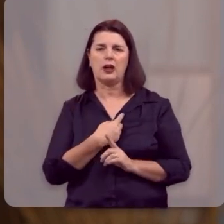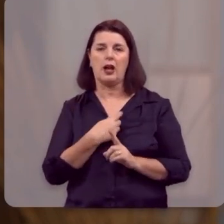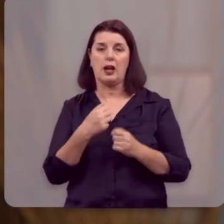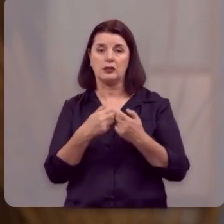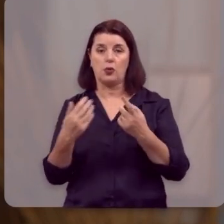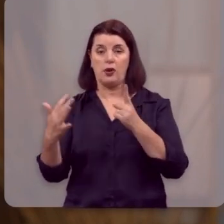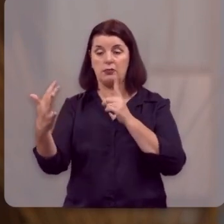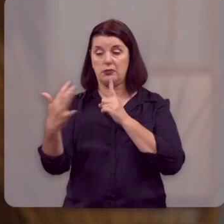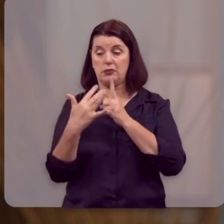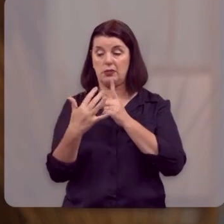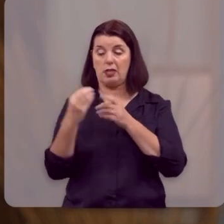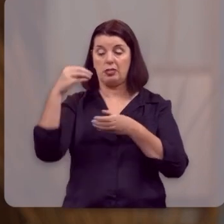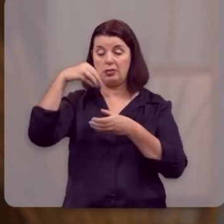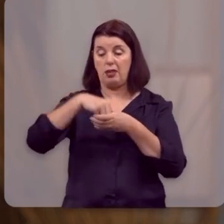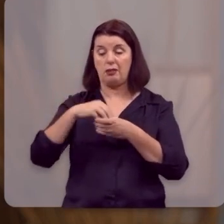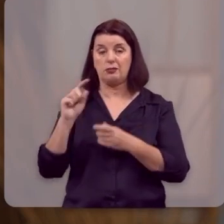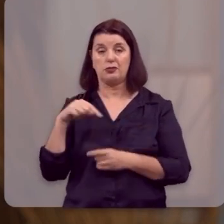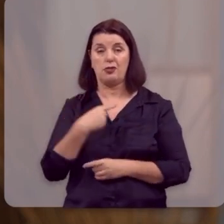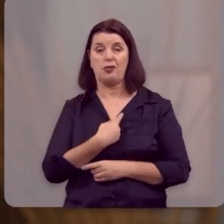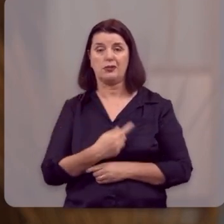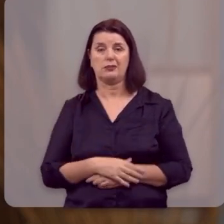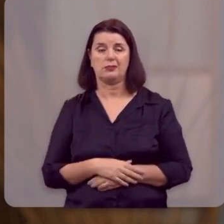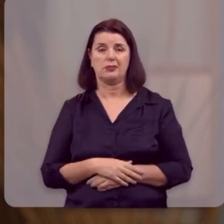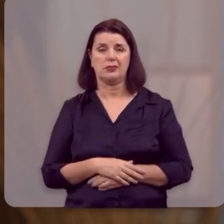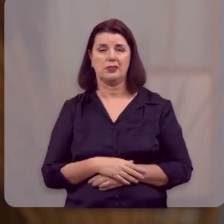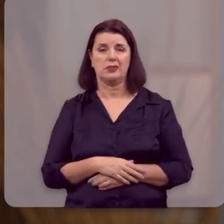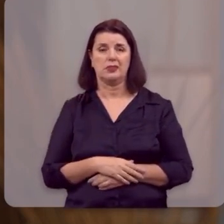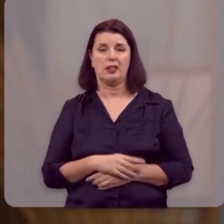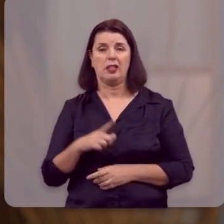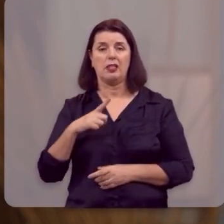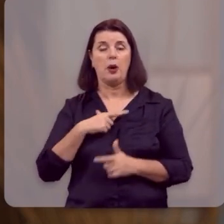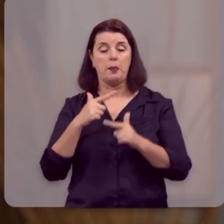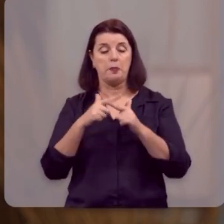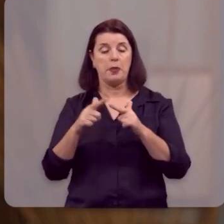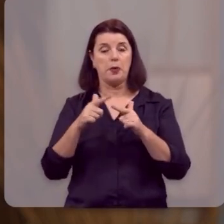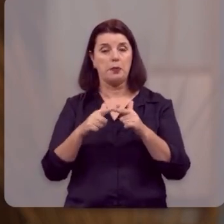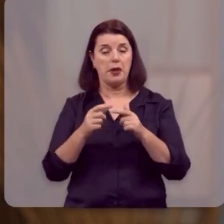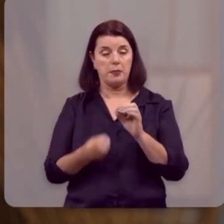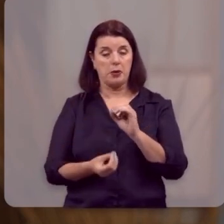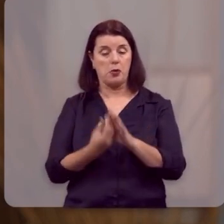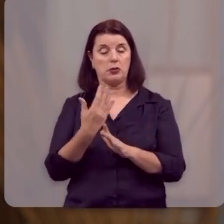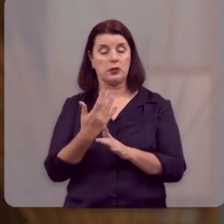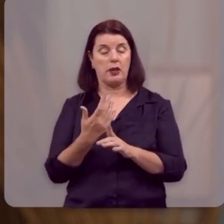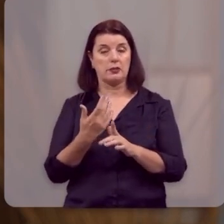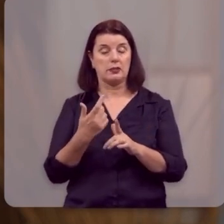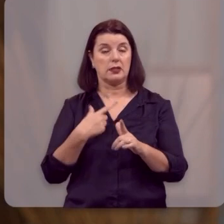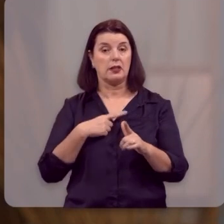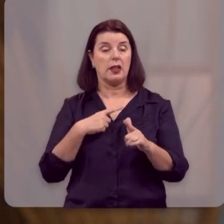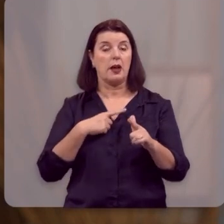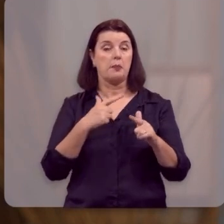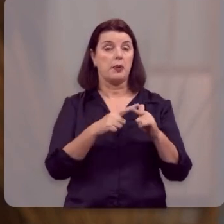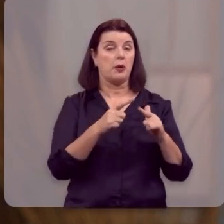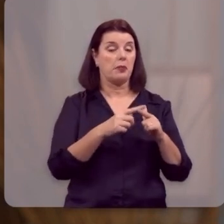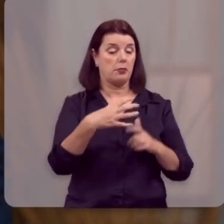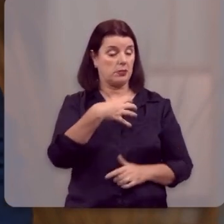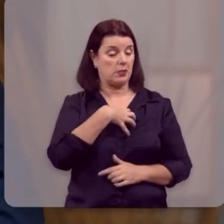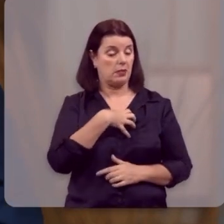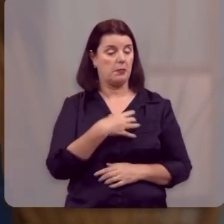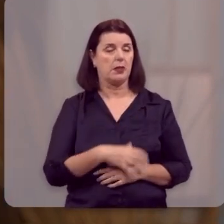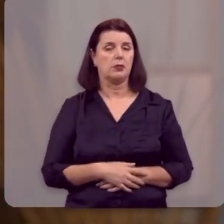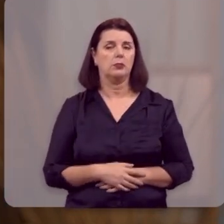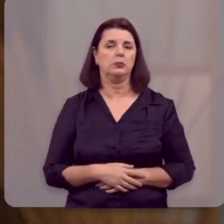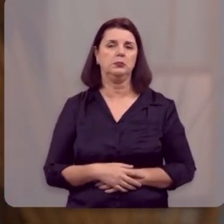nos ameaça está dentro de nós. Tem hora que o problema é a circunstância, tem hora que o problema é o